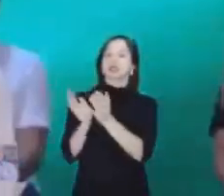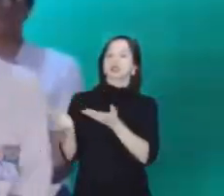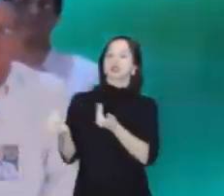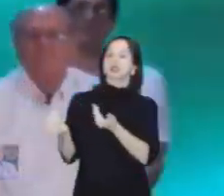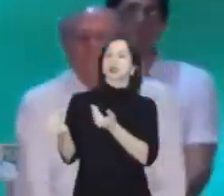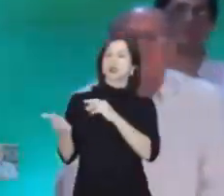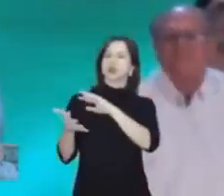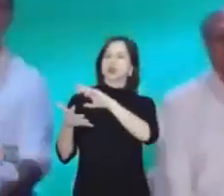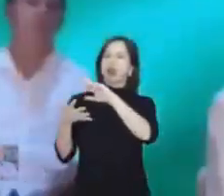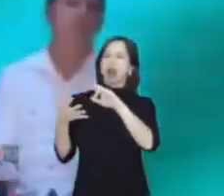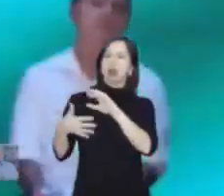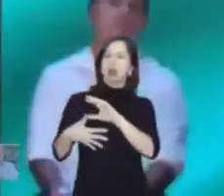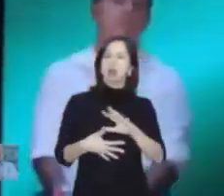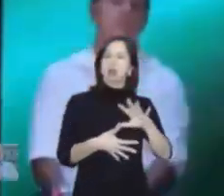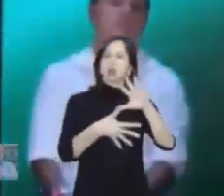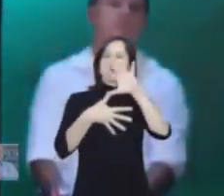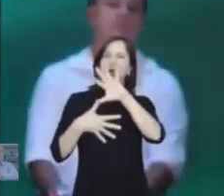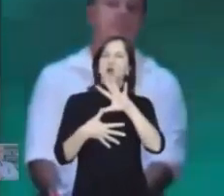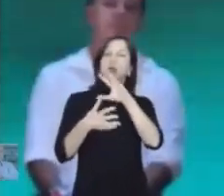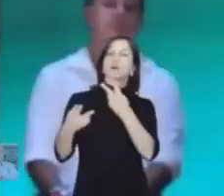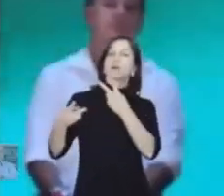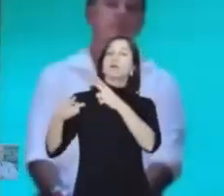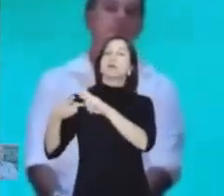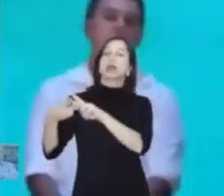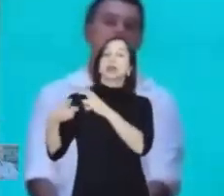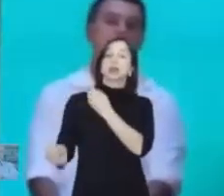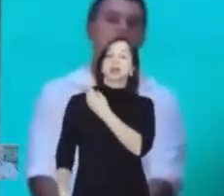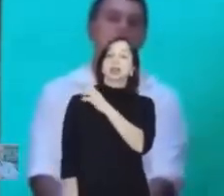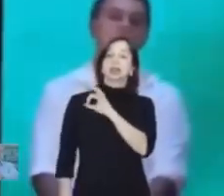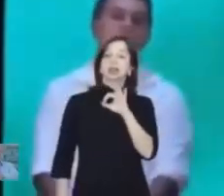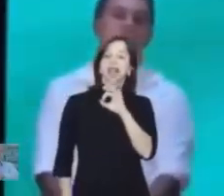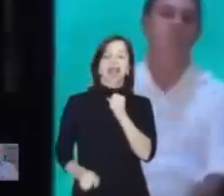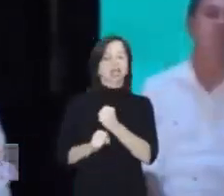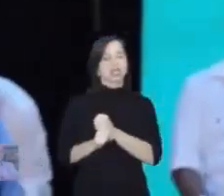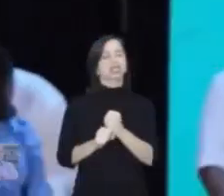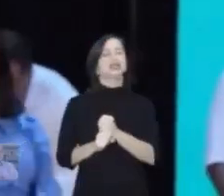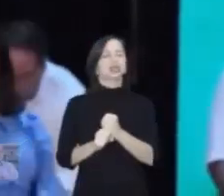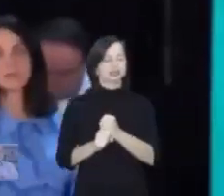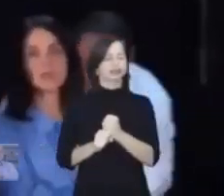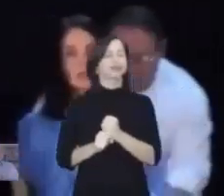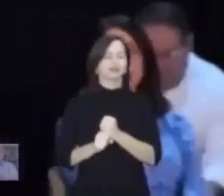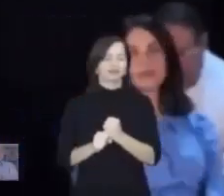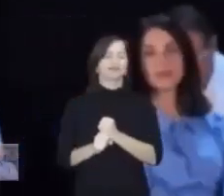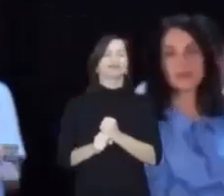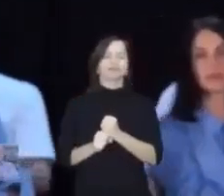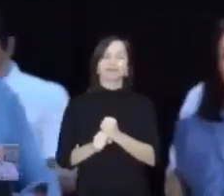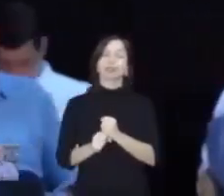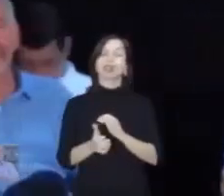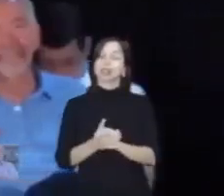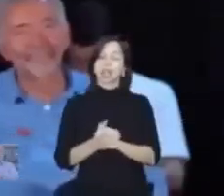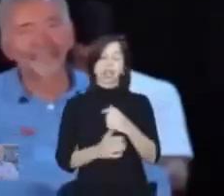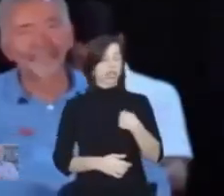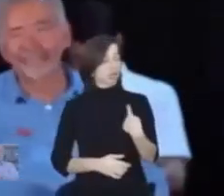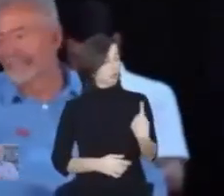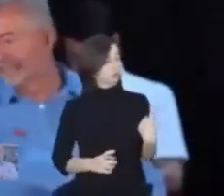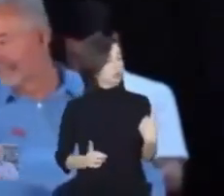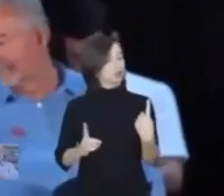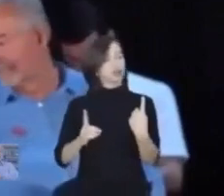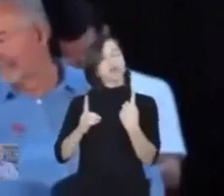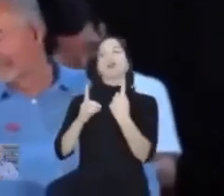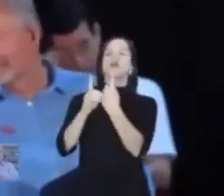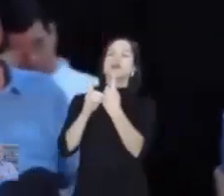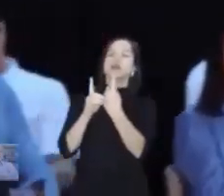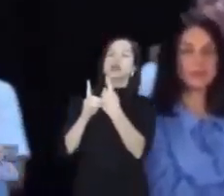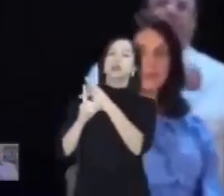Latina ficaram preso dez anos e teve um momento que eu fui conversar com o Fernando Henrique Cardoso porque ele estava em greve de fome